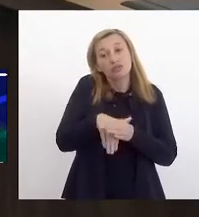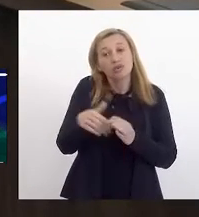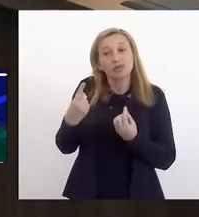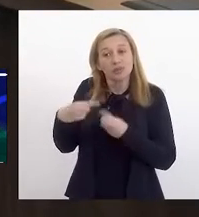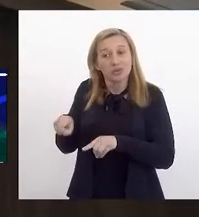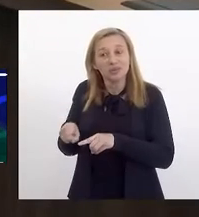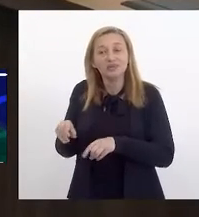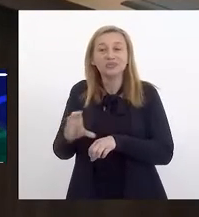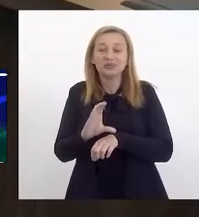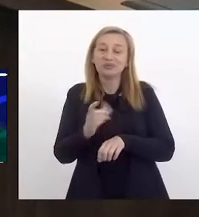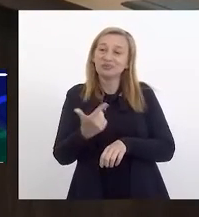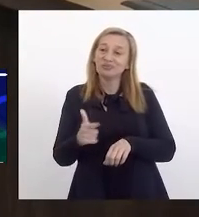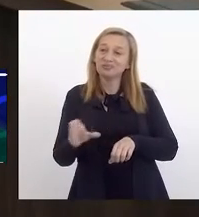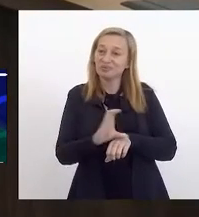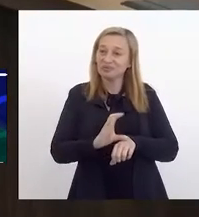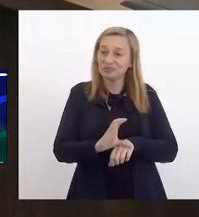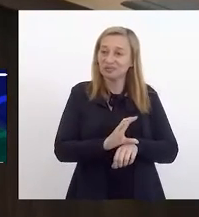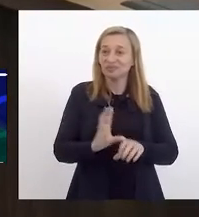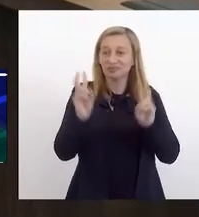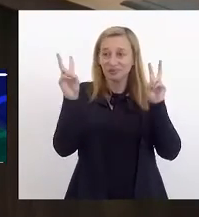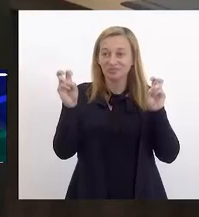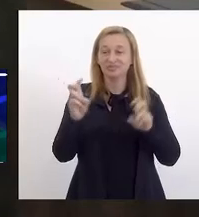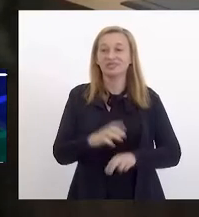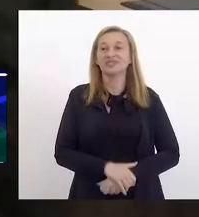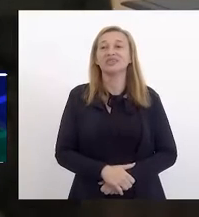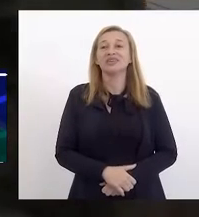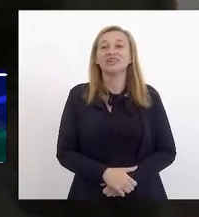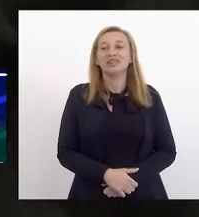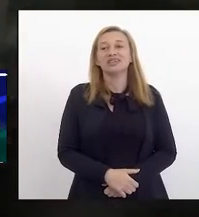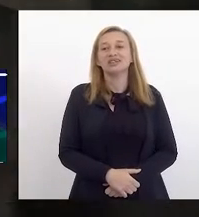pela inconstitucionalidade da matéria.